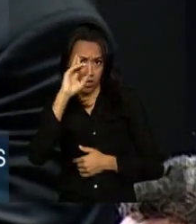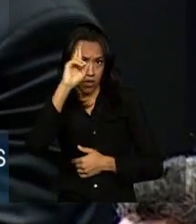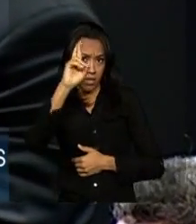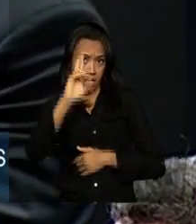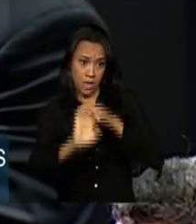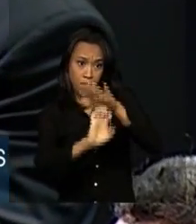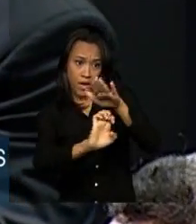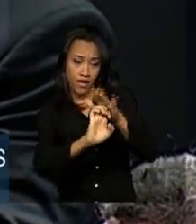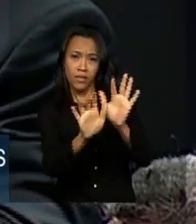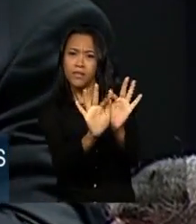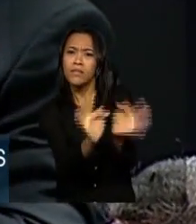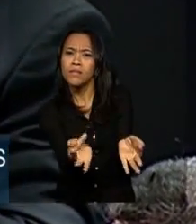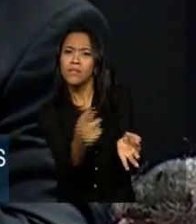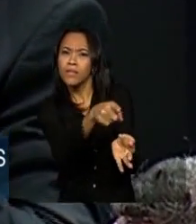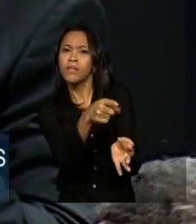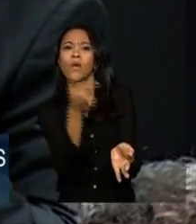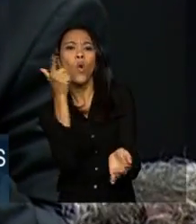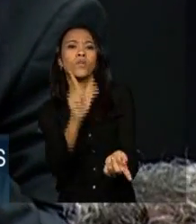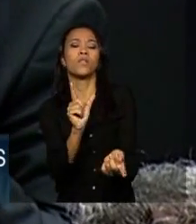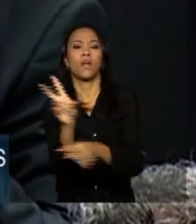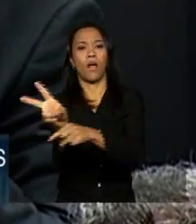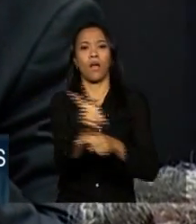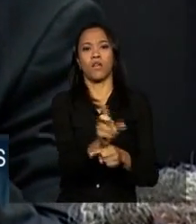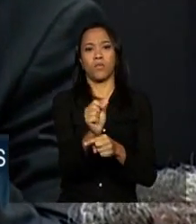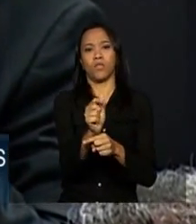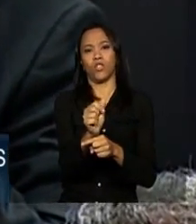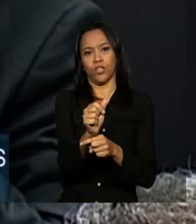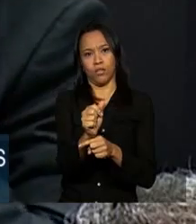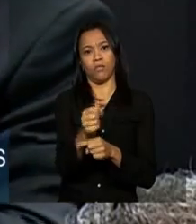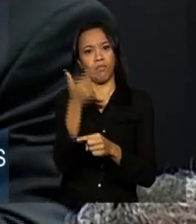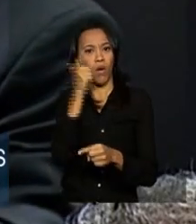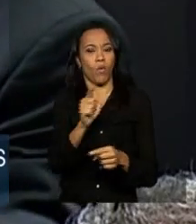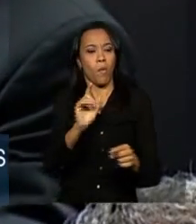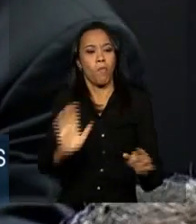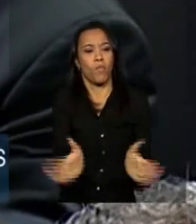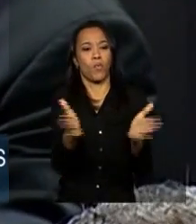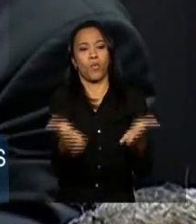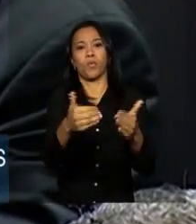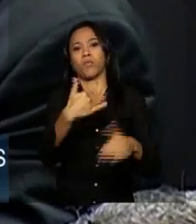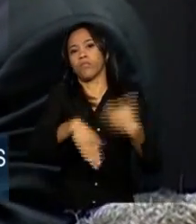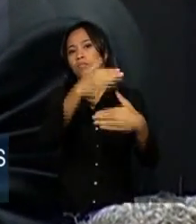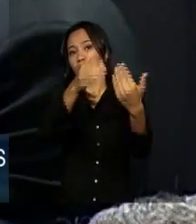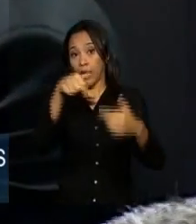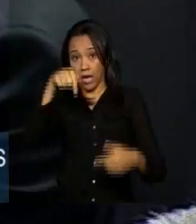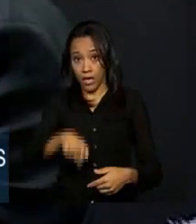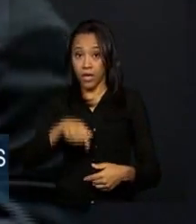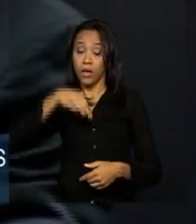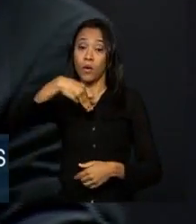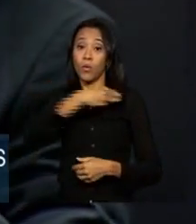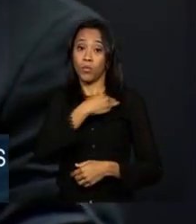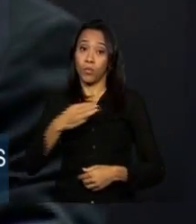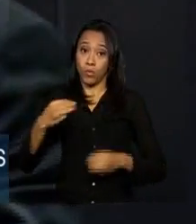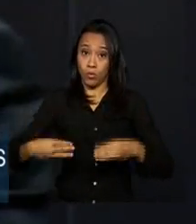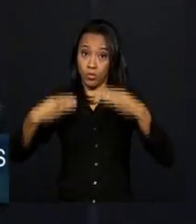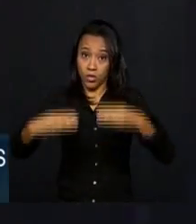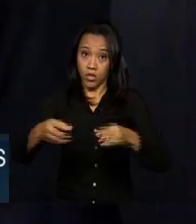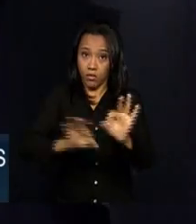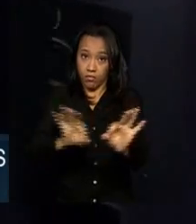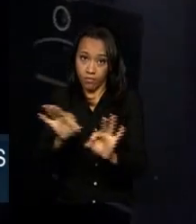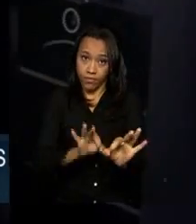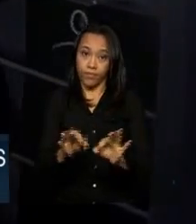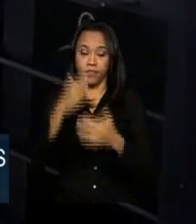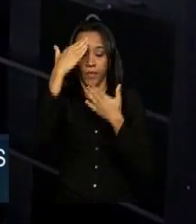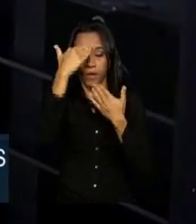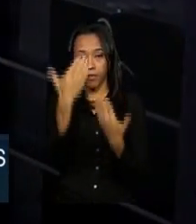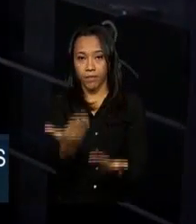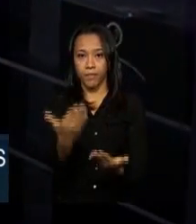micro eles possam ter acesso a essas fontes de financiamento aqui que o ministério aqui trabalha e administra Muito